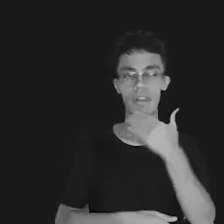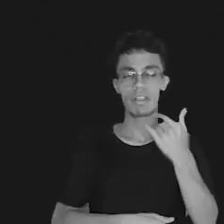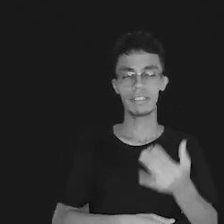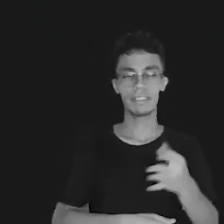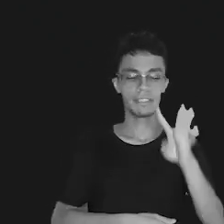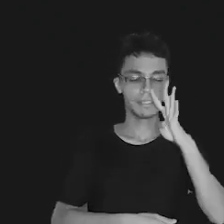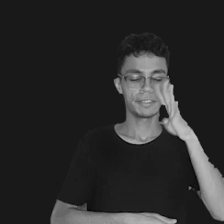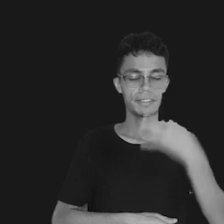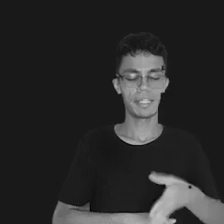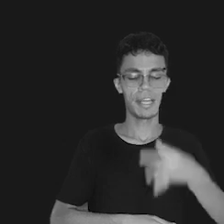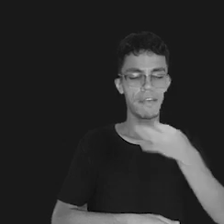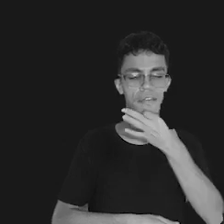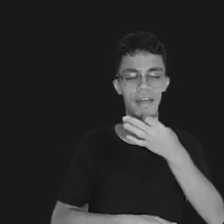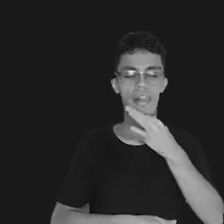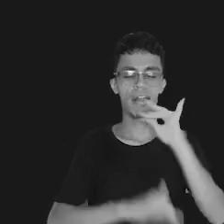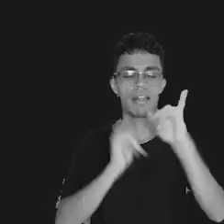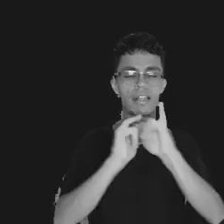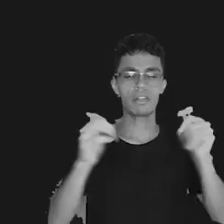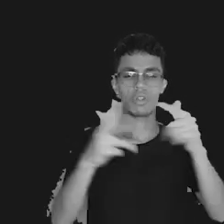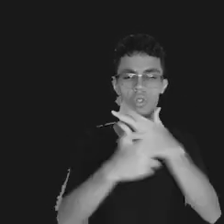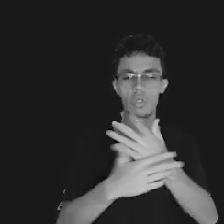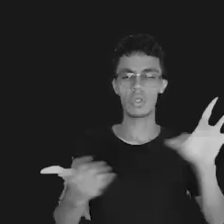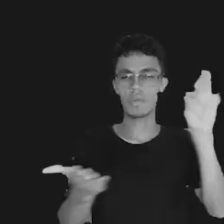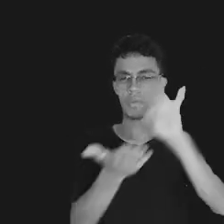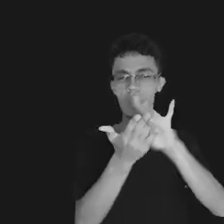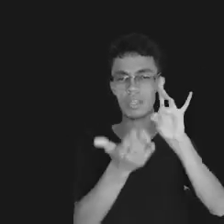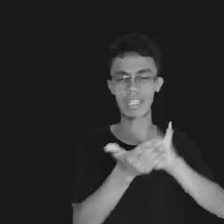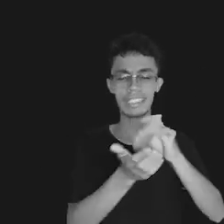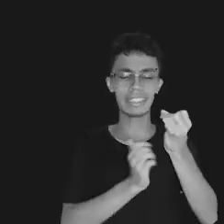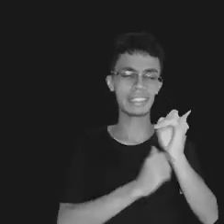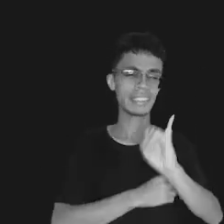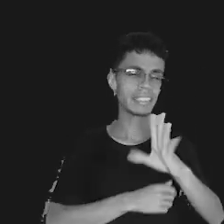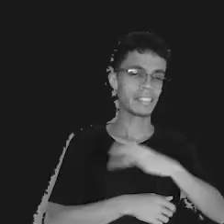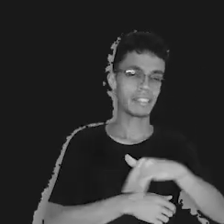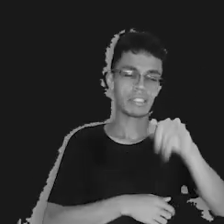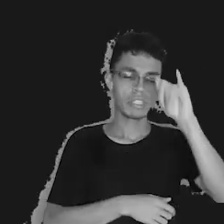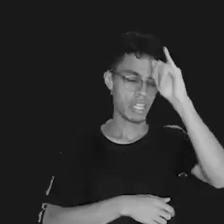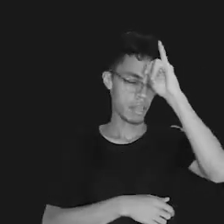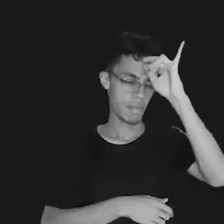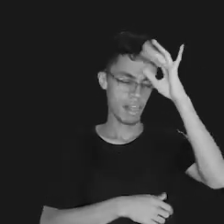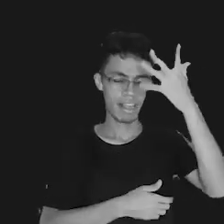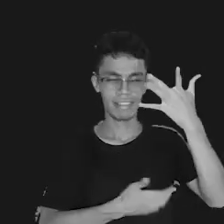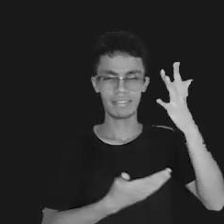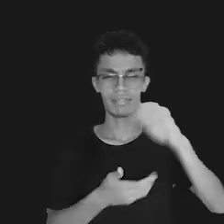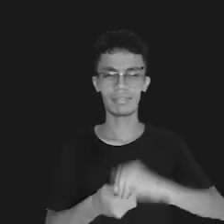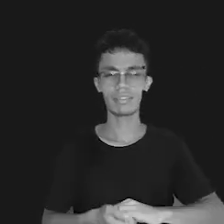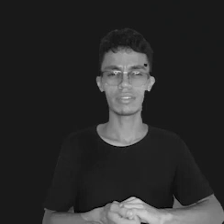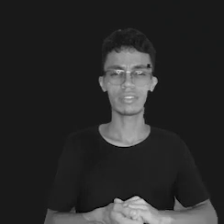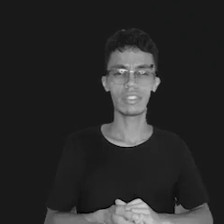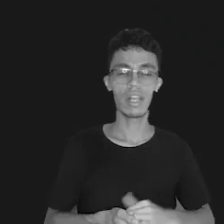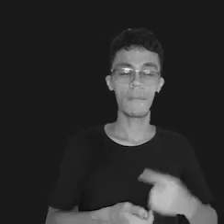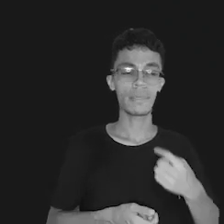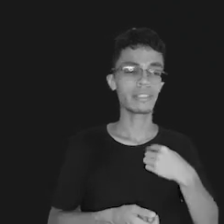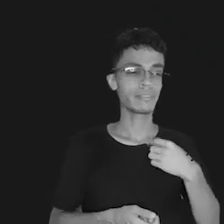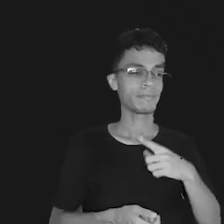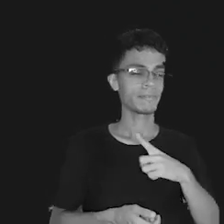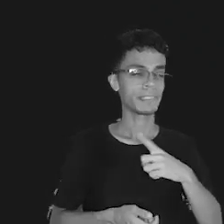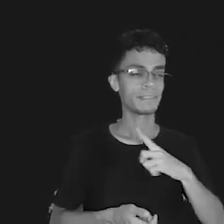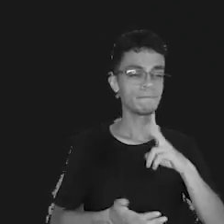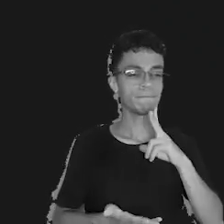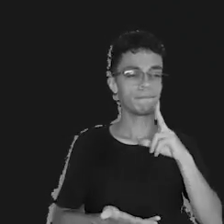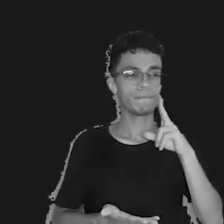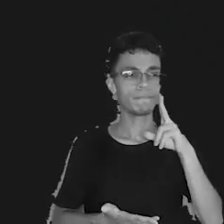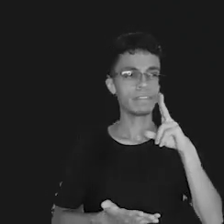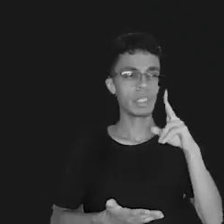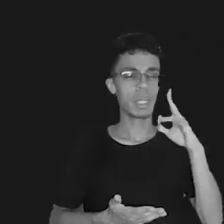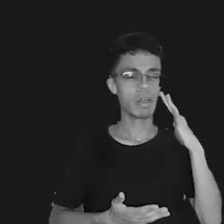que parece mais real, não é? Se é um ingênuo na aparência, mas construído em vileza, não